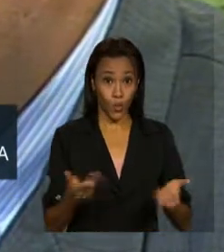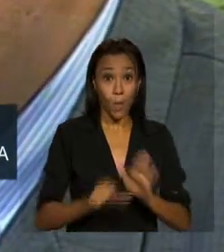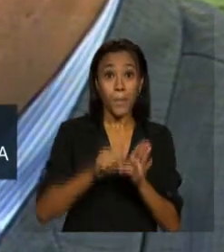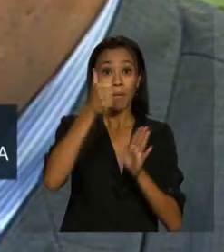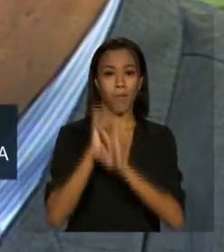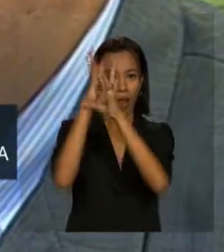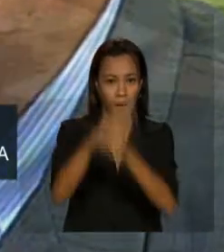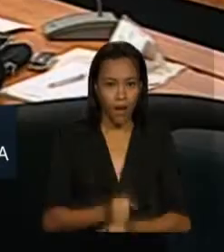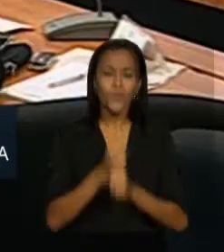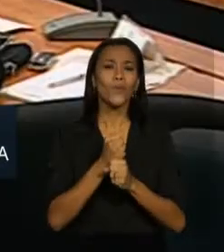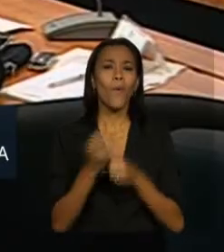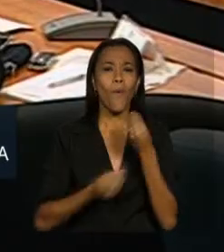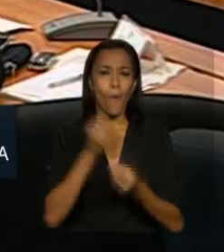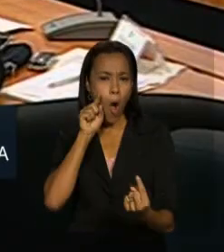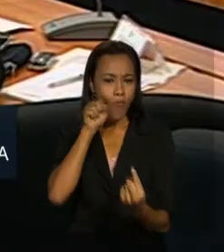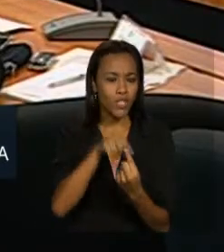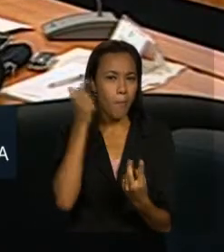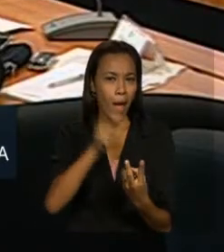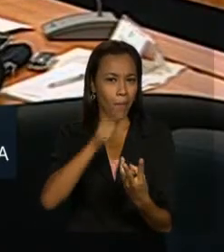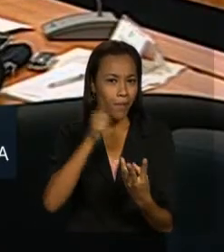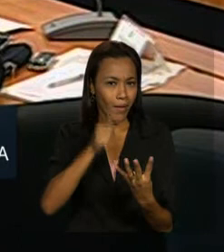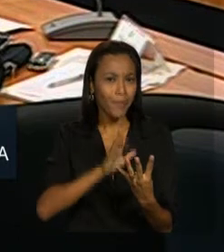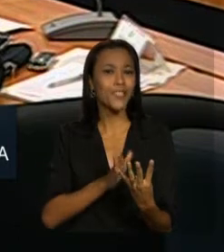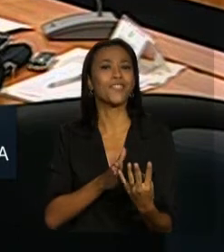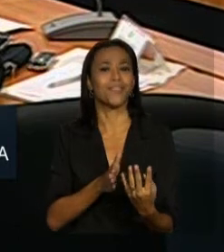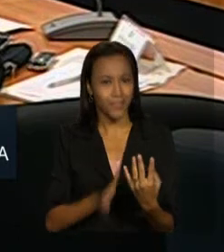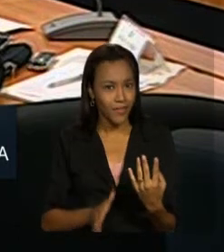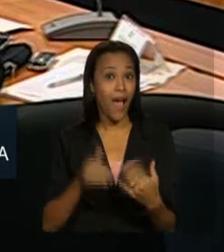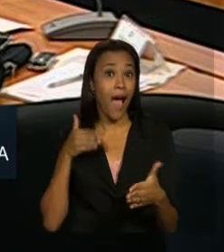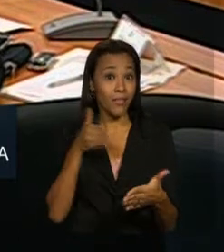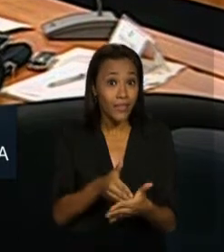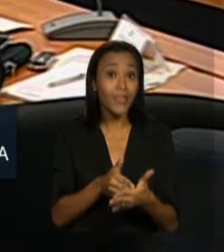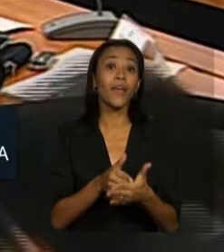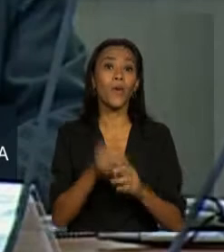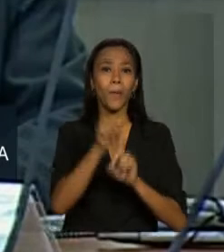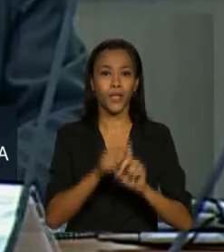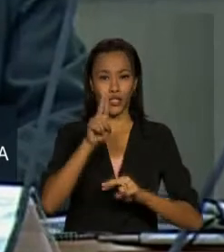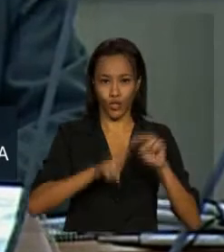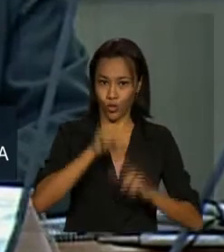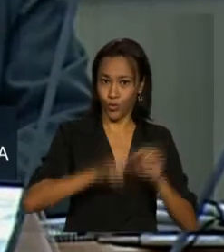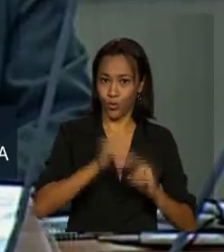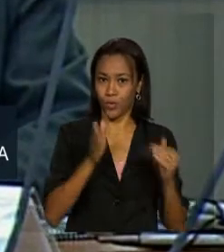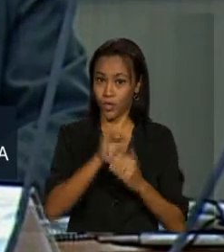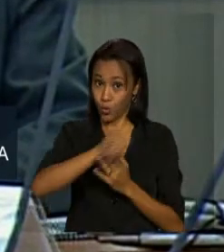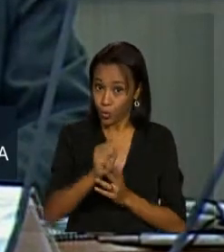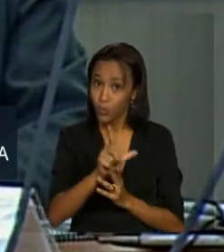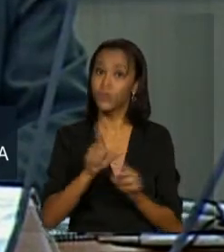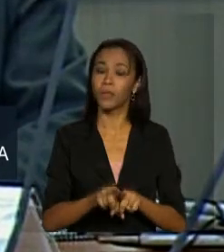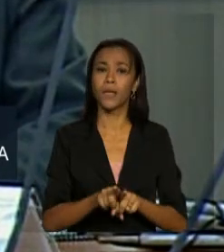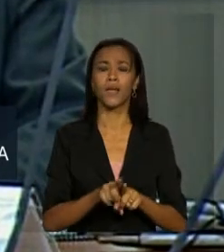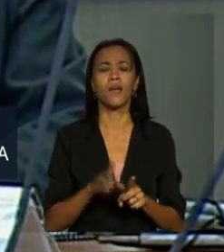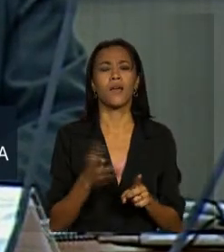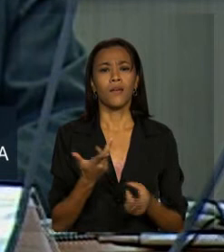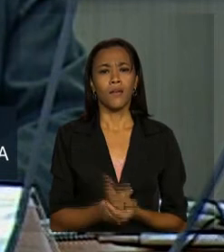balanço. Foram metas alcançadas até junho, julho, não é? Nós estamos, o